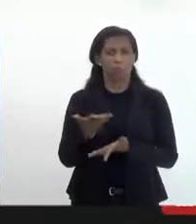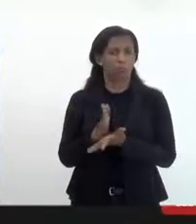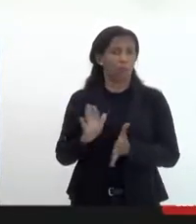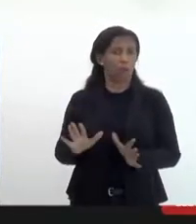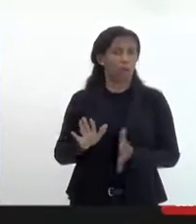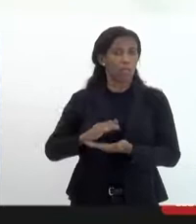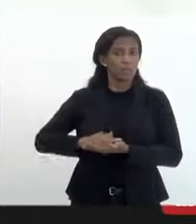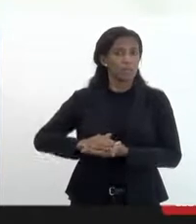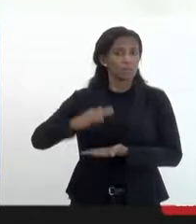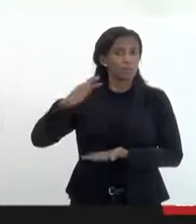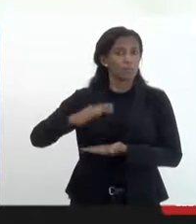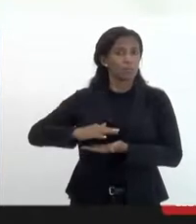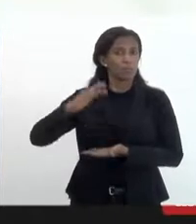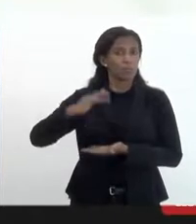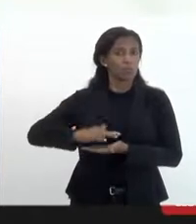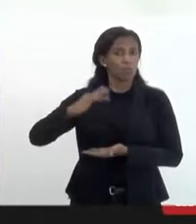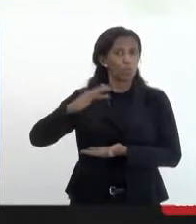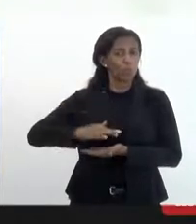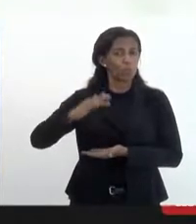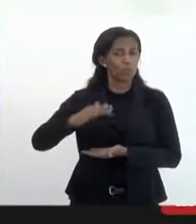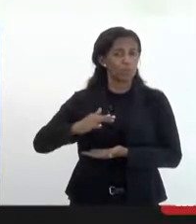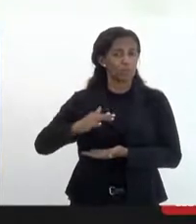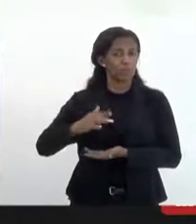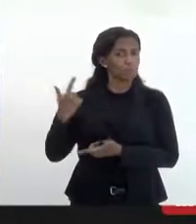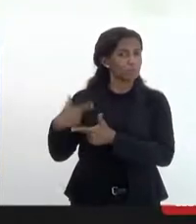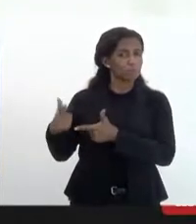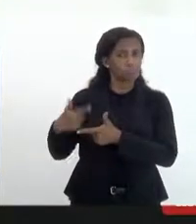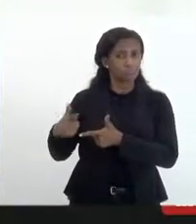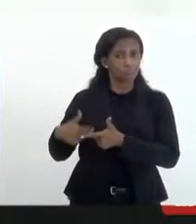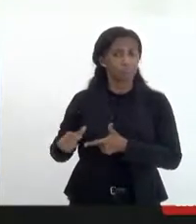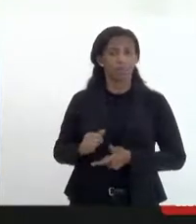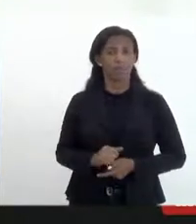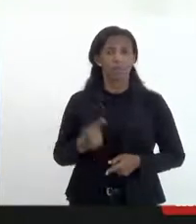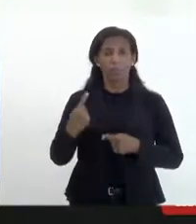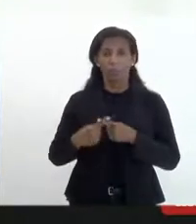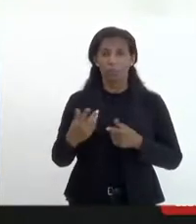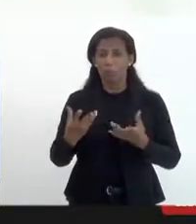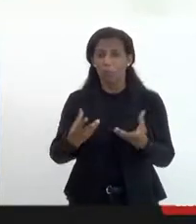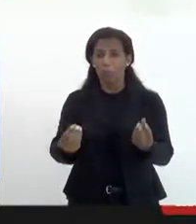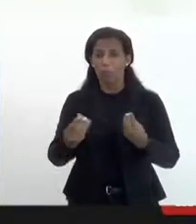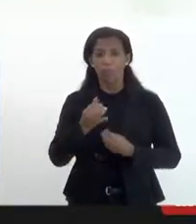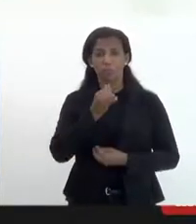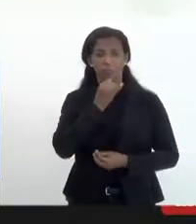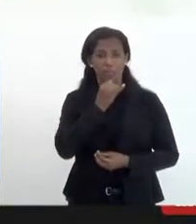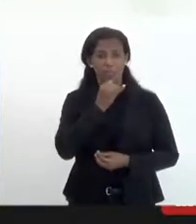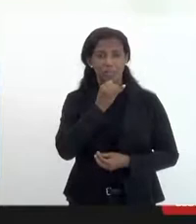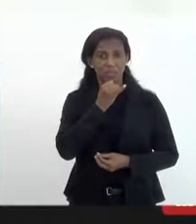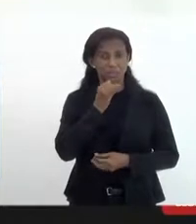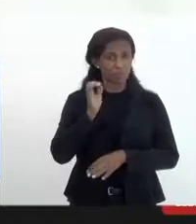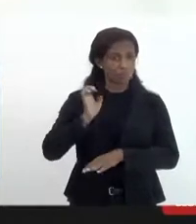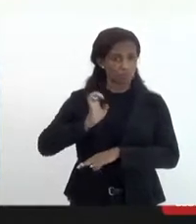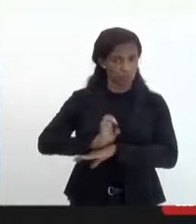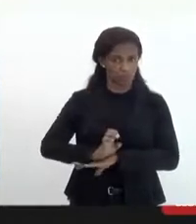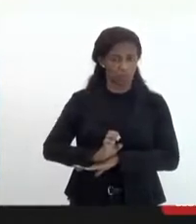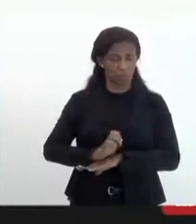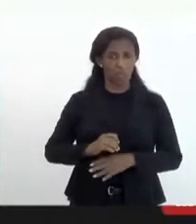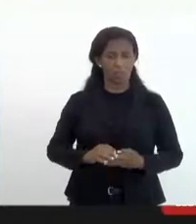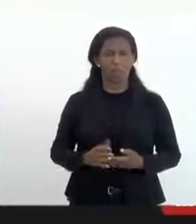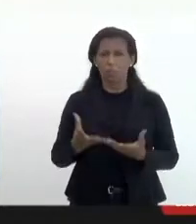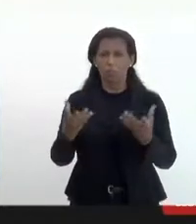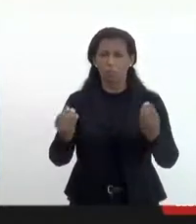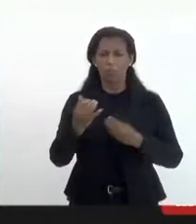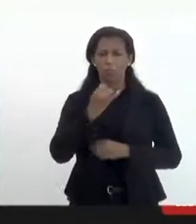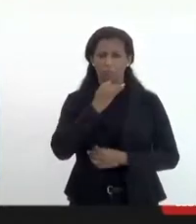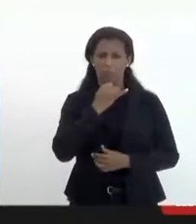esse volume de causas raízes. Porque é muito triste para o Estado, doutor Gadeiro, muito